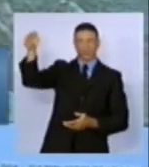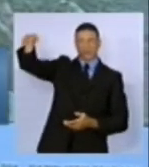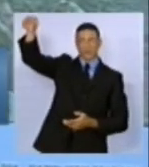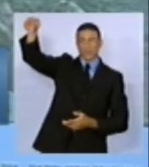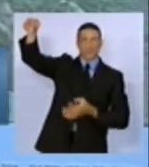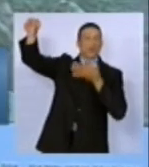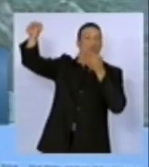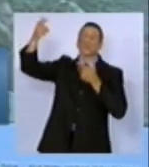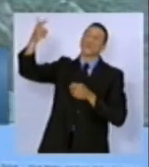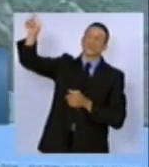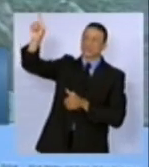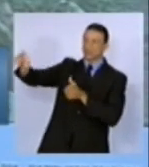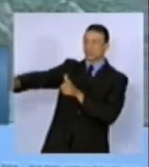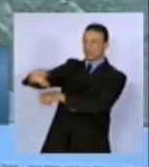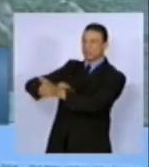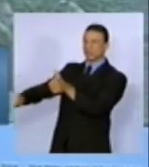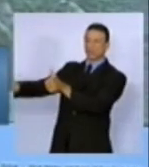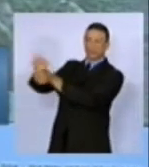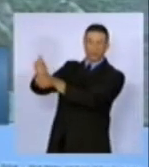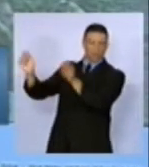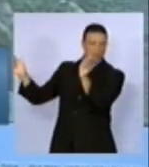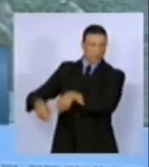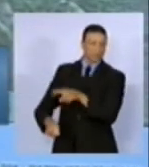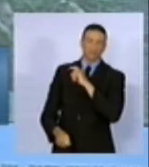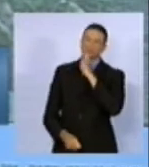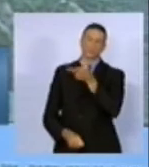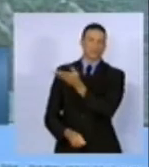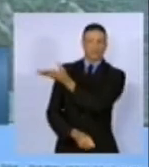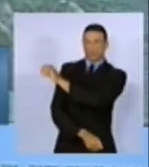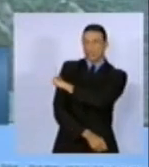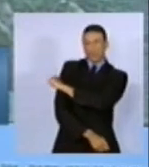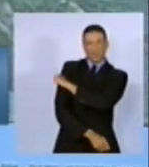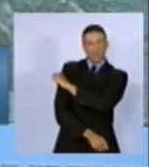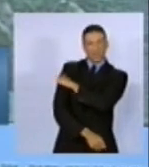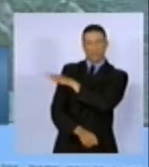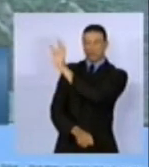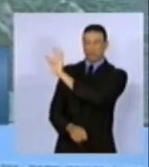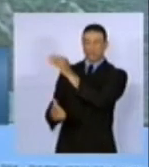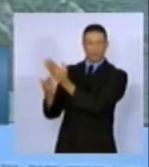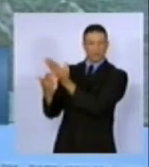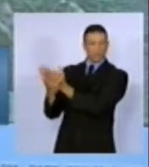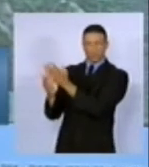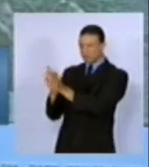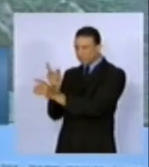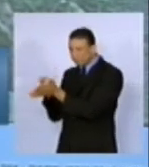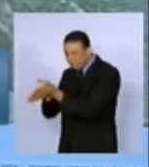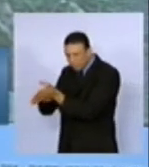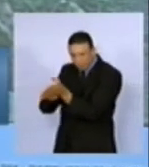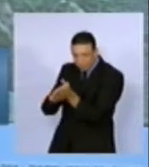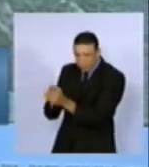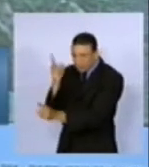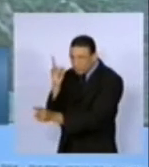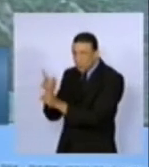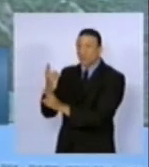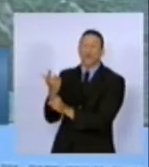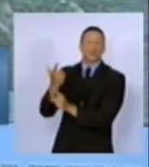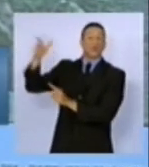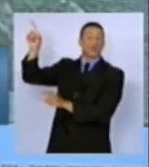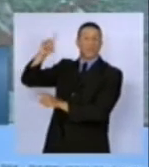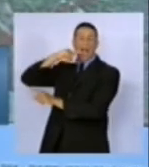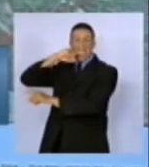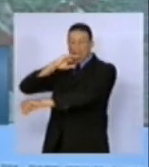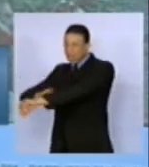outra opção porque não é possível que esse professores e esses alunos formados lá até Car não encontrar outra cultura para dar sustentabilidade